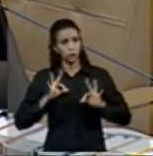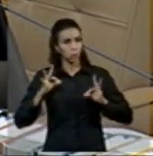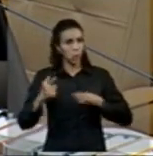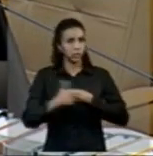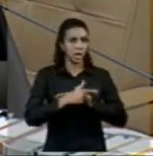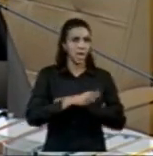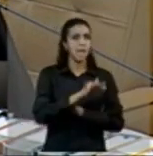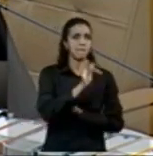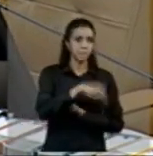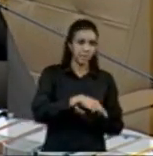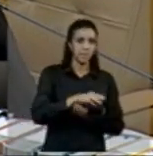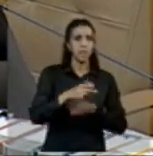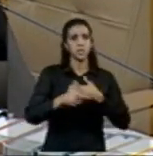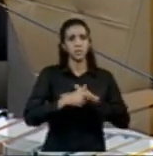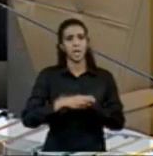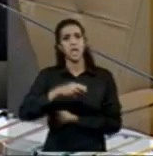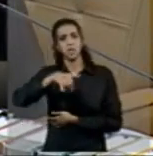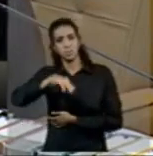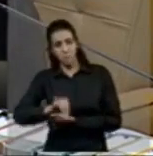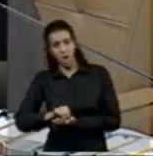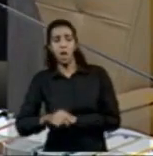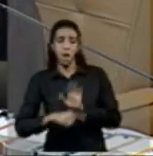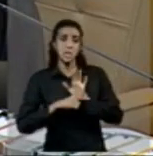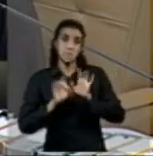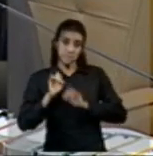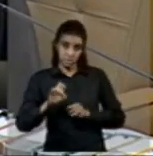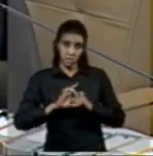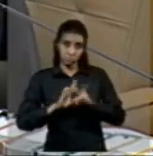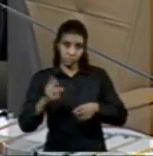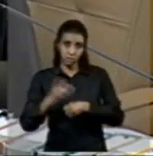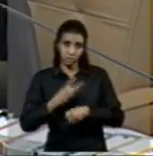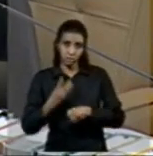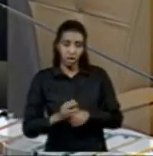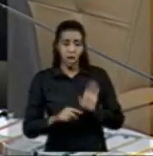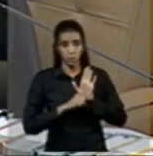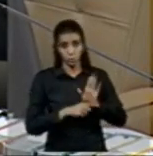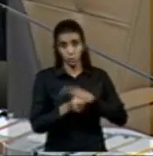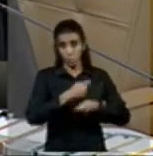inclusive as finalísticas, produziria no mercado de trabalho brasileiro.